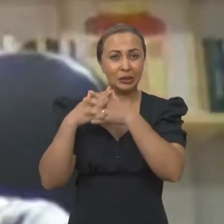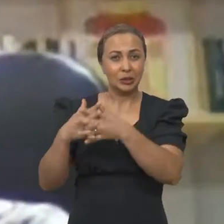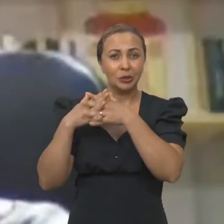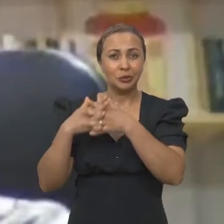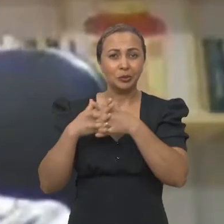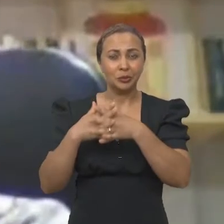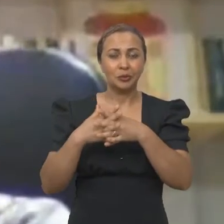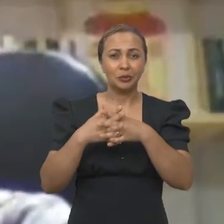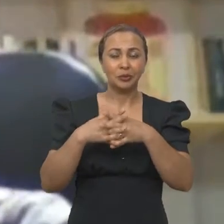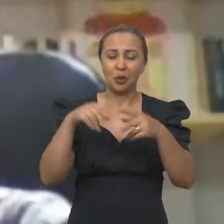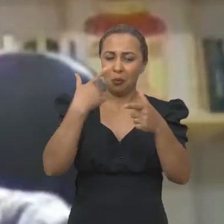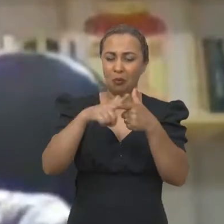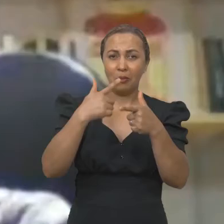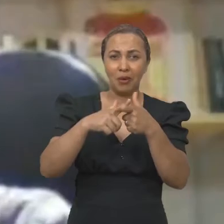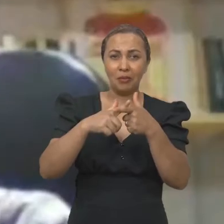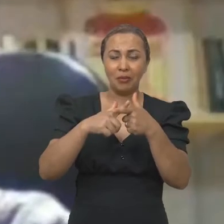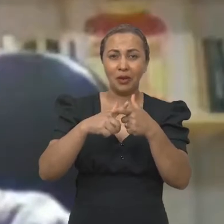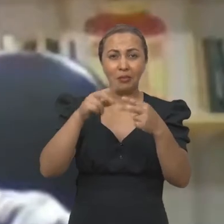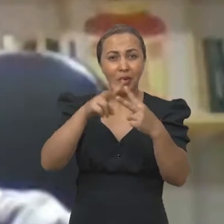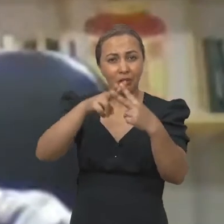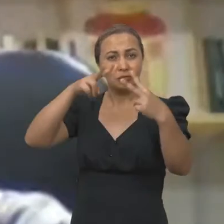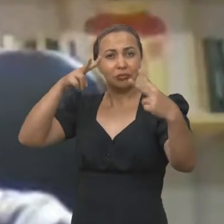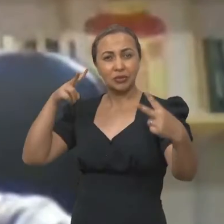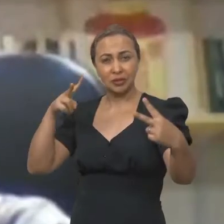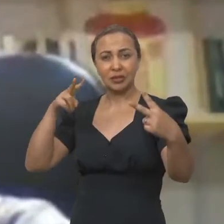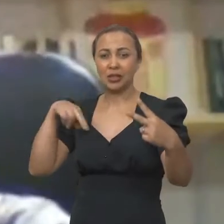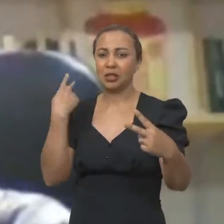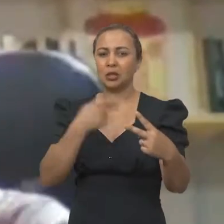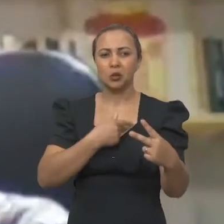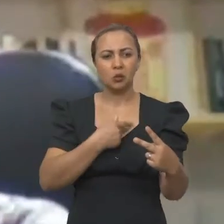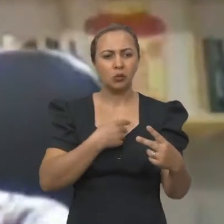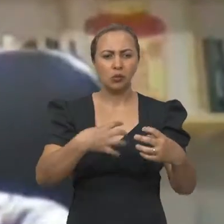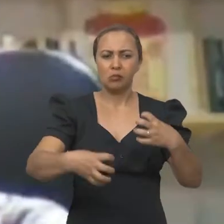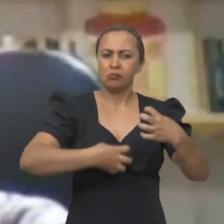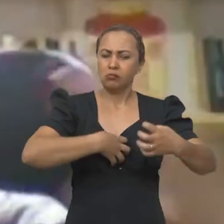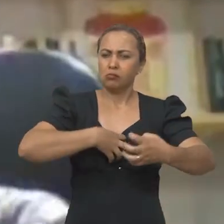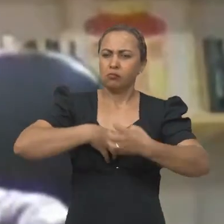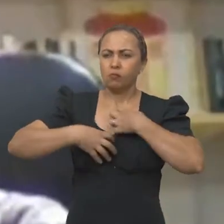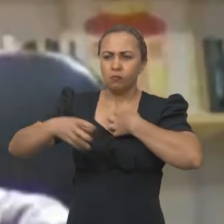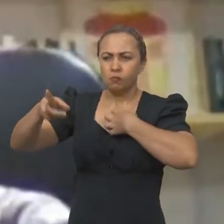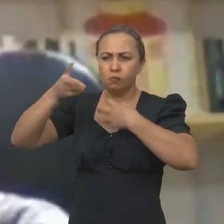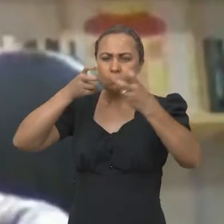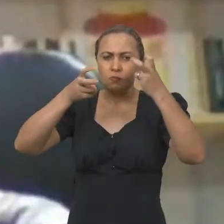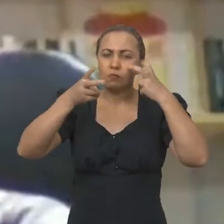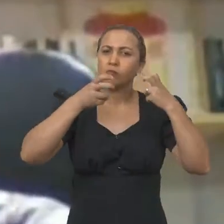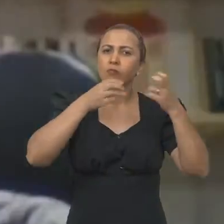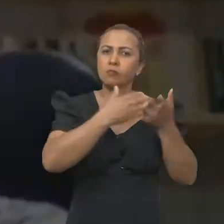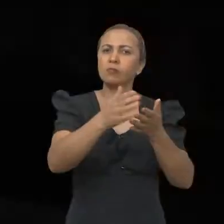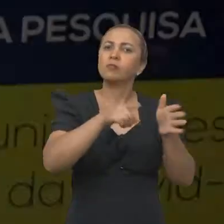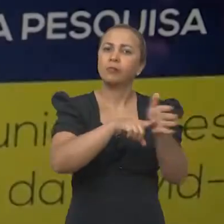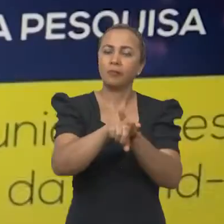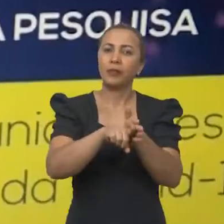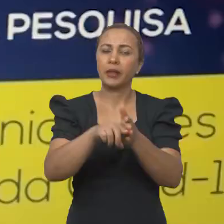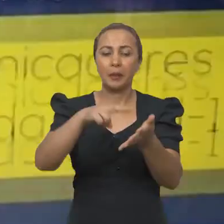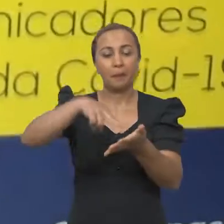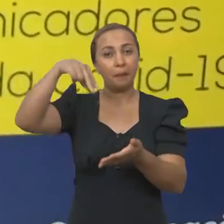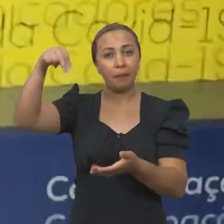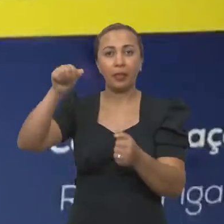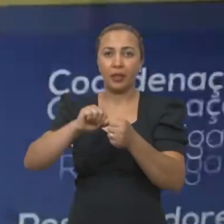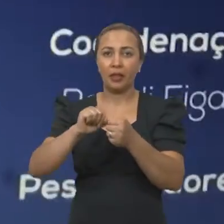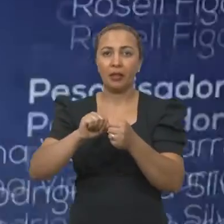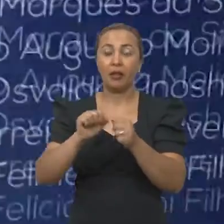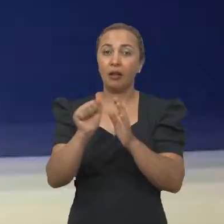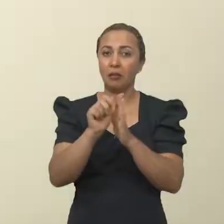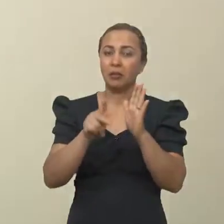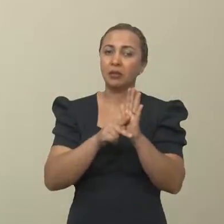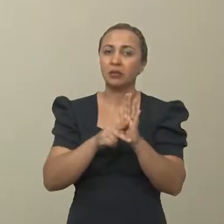dos conflitos desse trabalho home office que nos instigaram a iniciar essa pesquisa. O levantamento foi